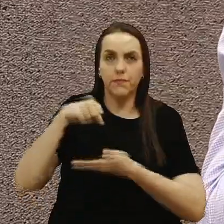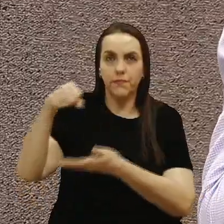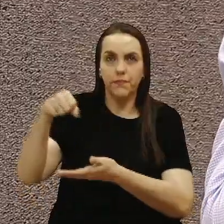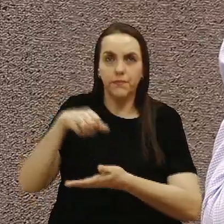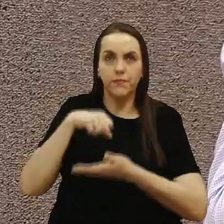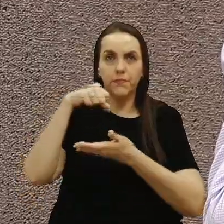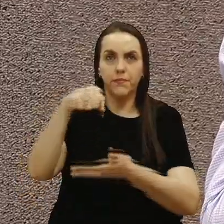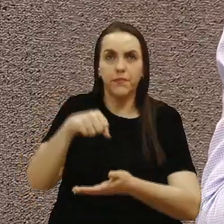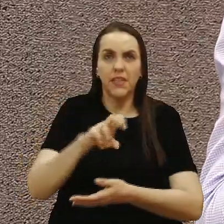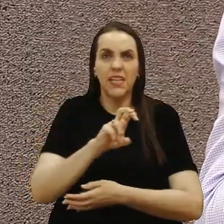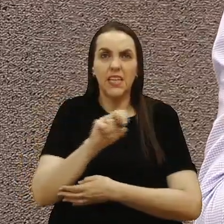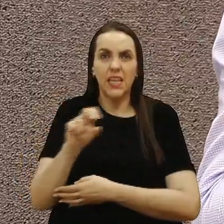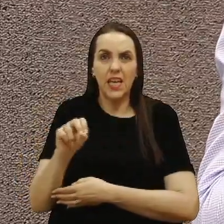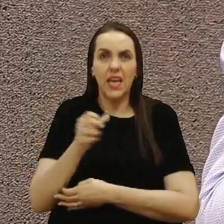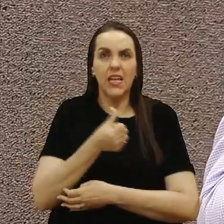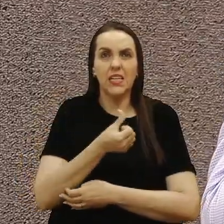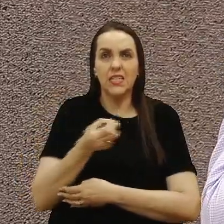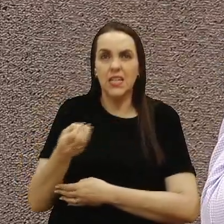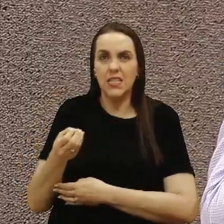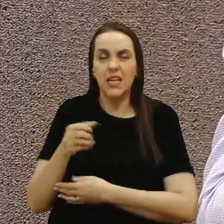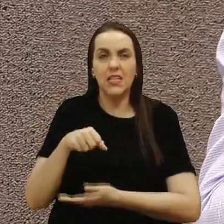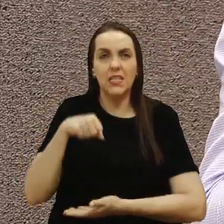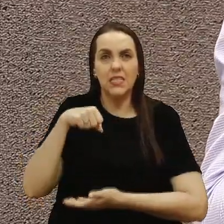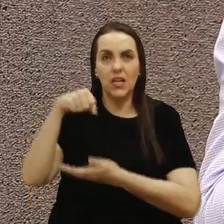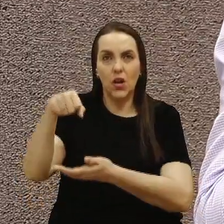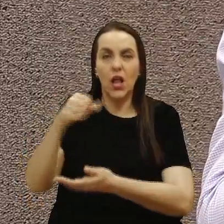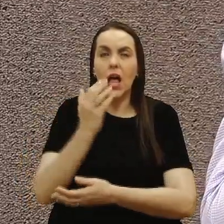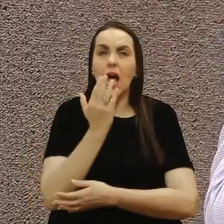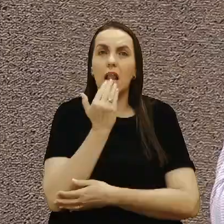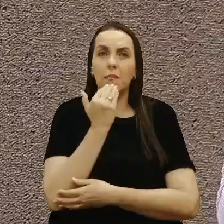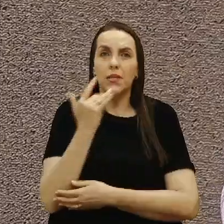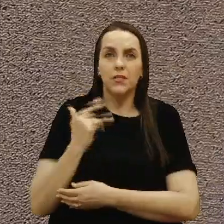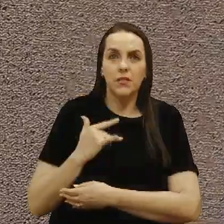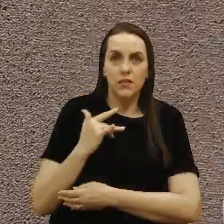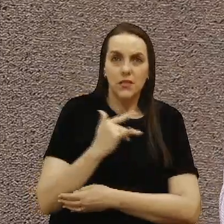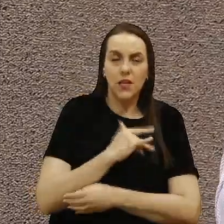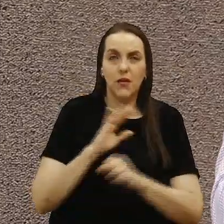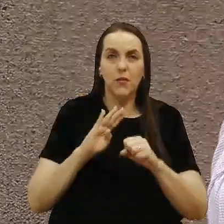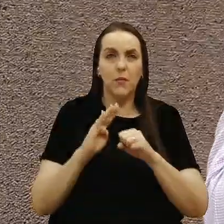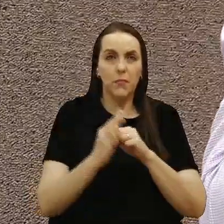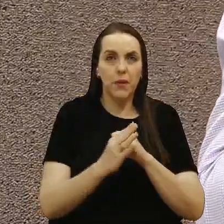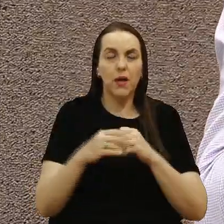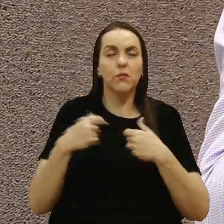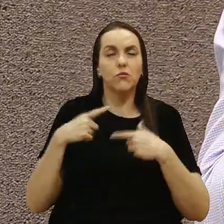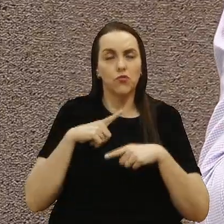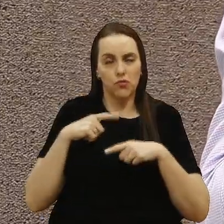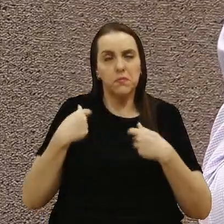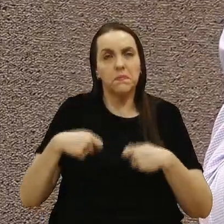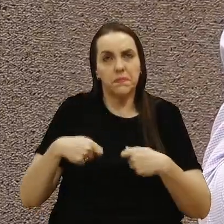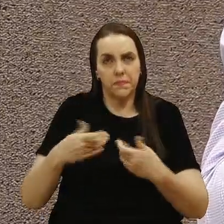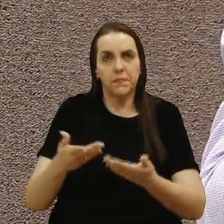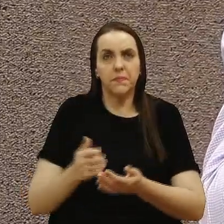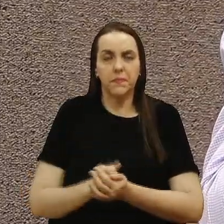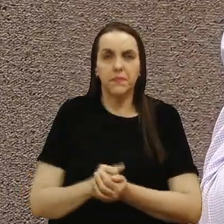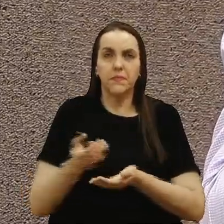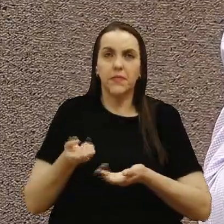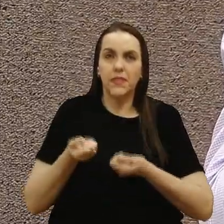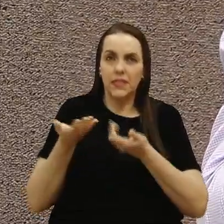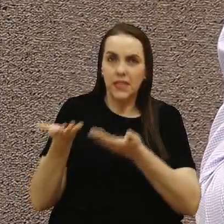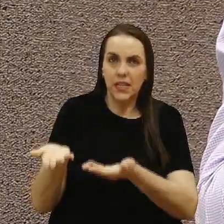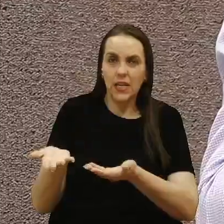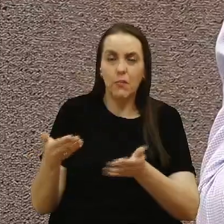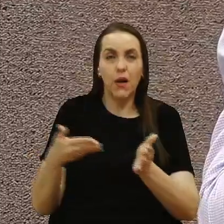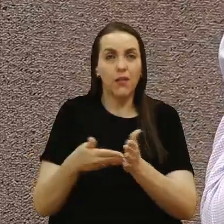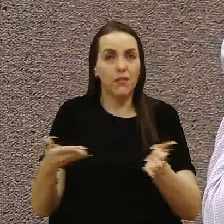sacolas de alimento saudável para todos os bairros que tinham grande necessidade. Entregamos, até o